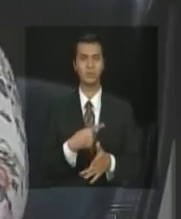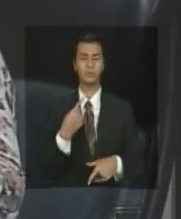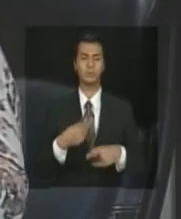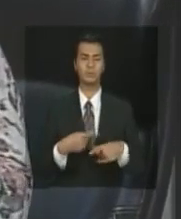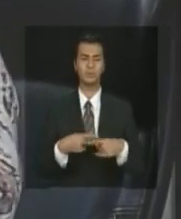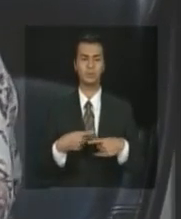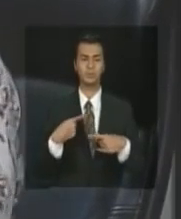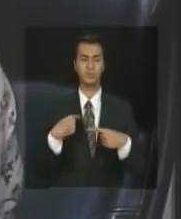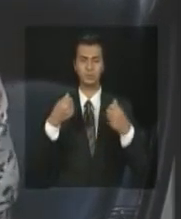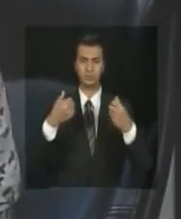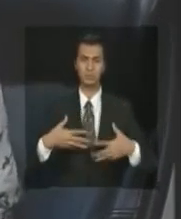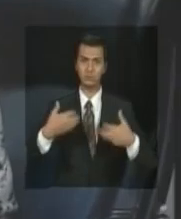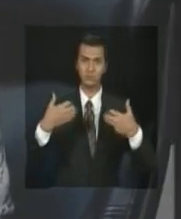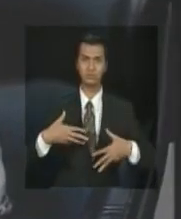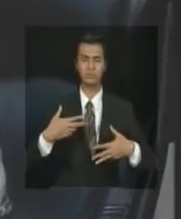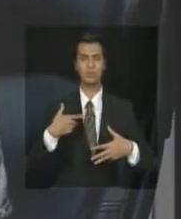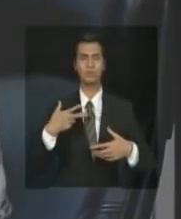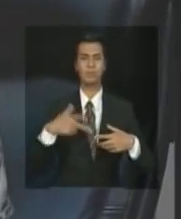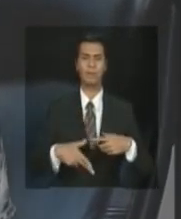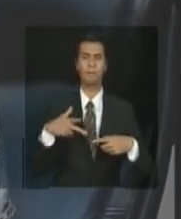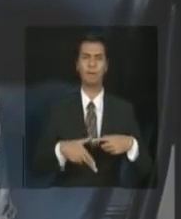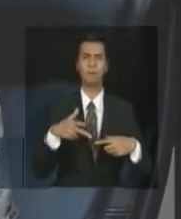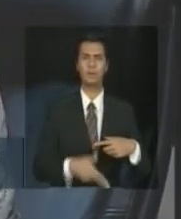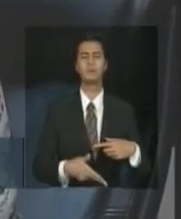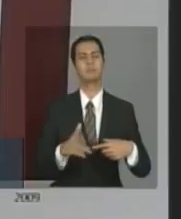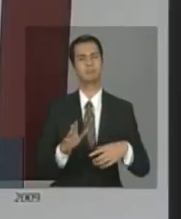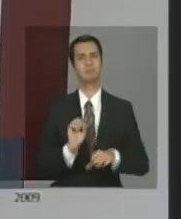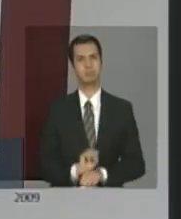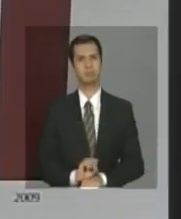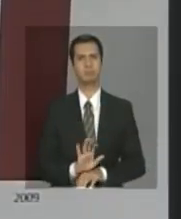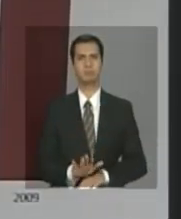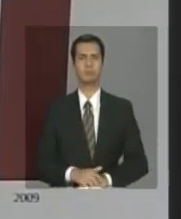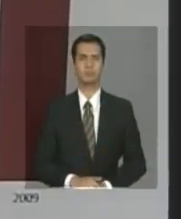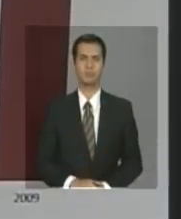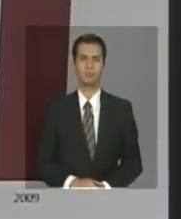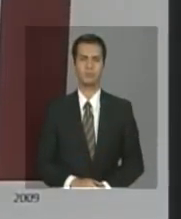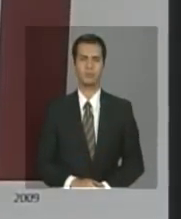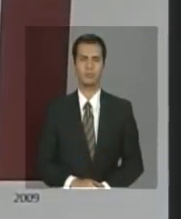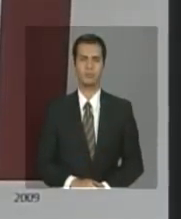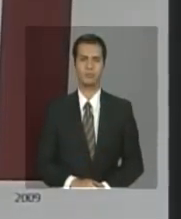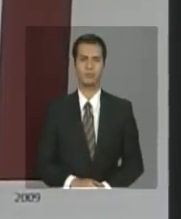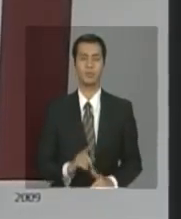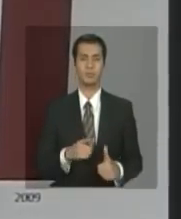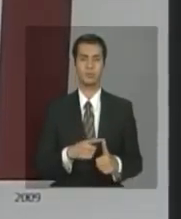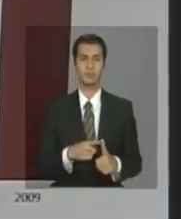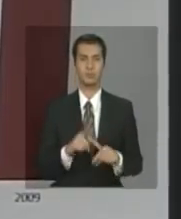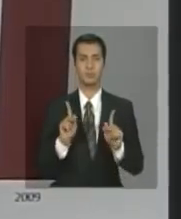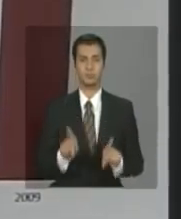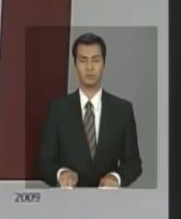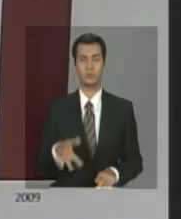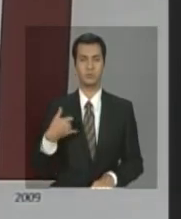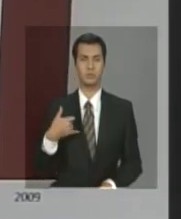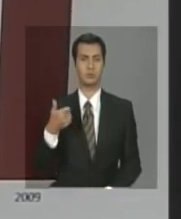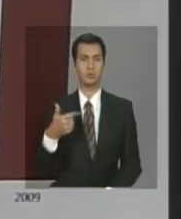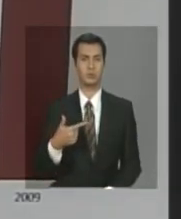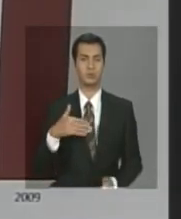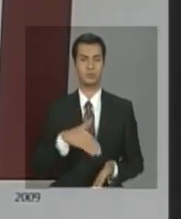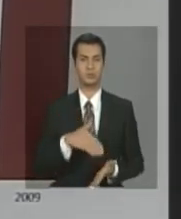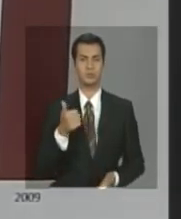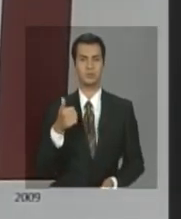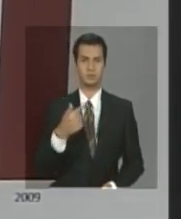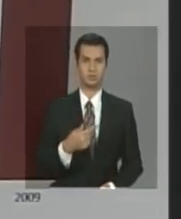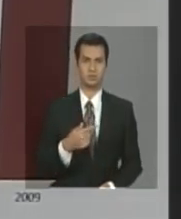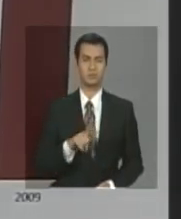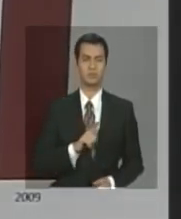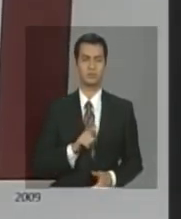senão, eu estou indo e voltando, explicando a mesma coisa. Então, aqui, ó. Primeiro, população de 12 a 17 anos, Brasil